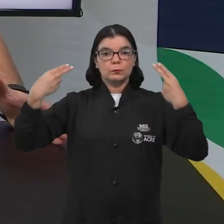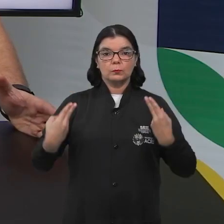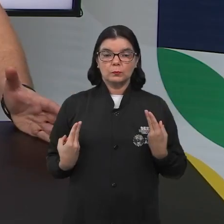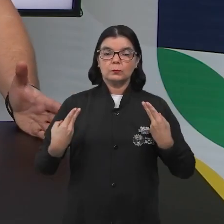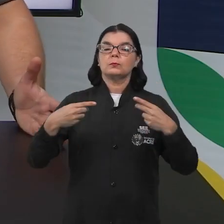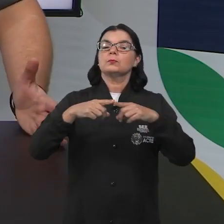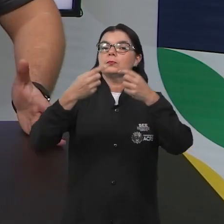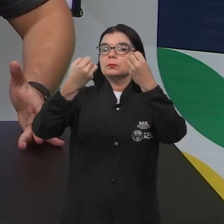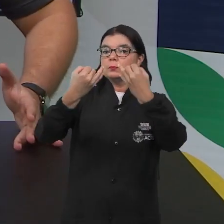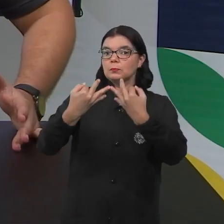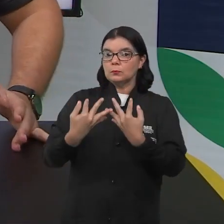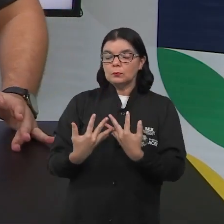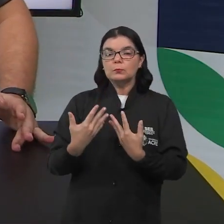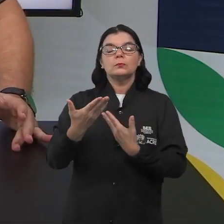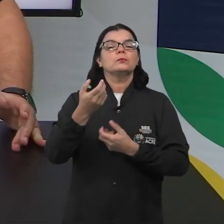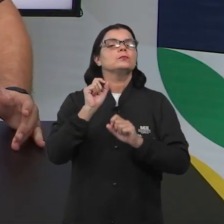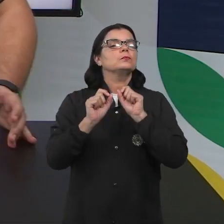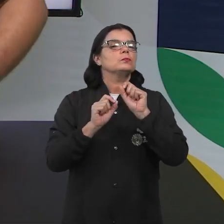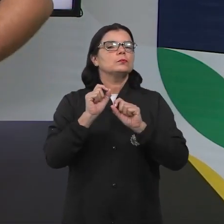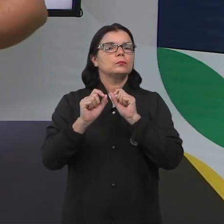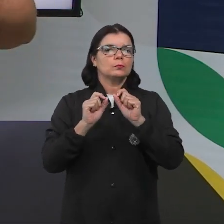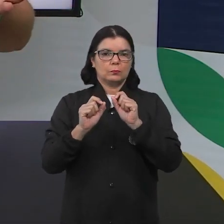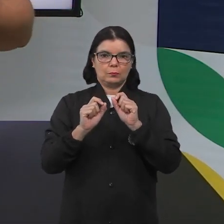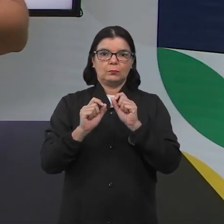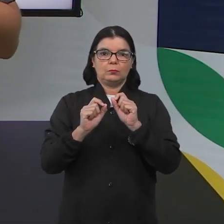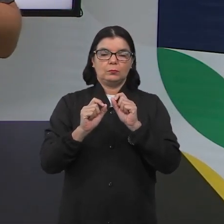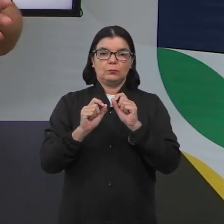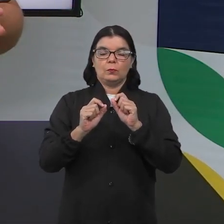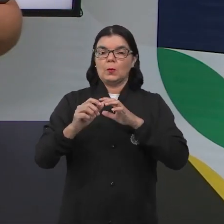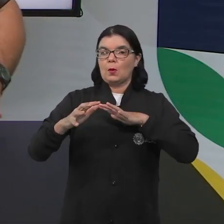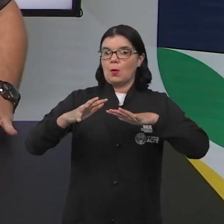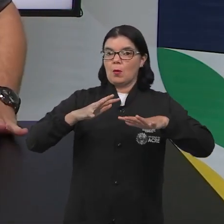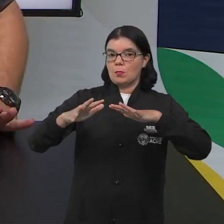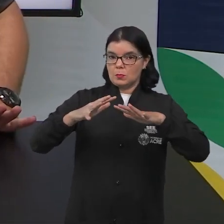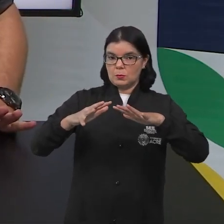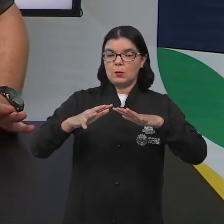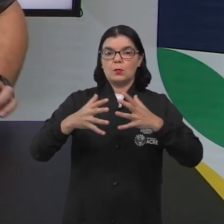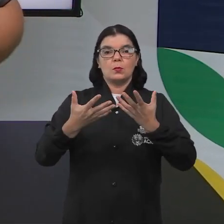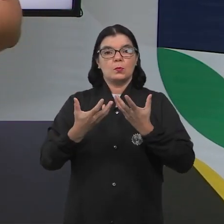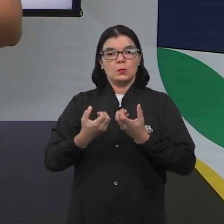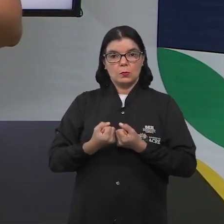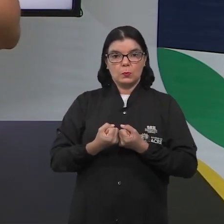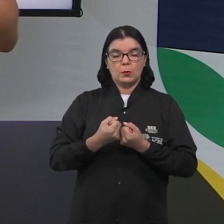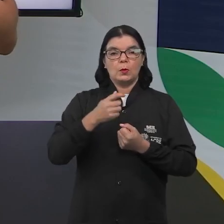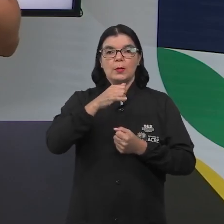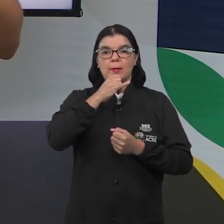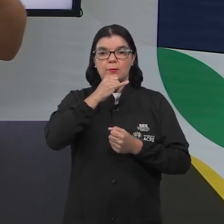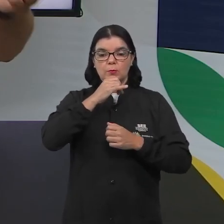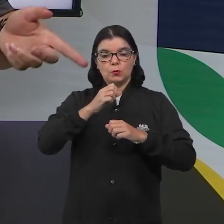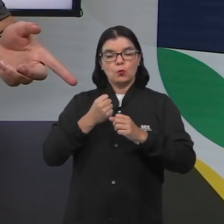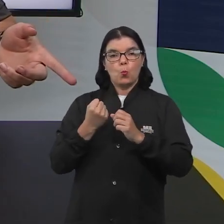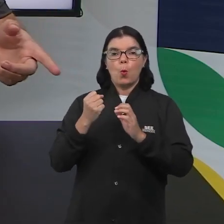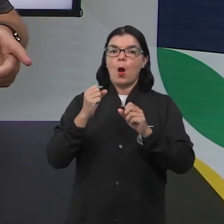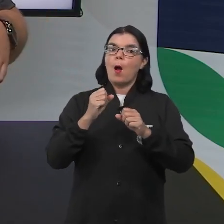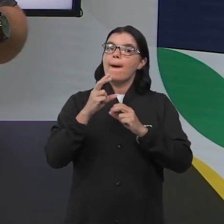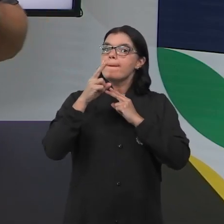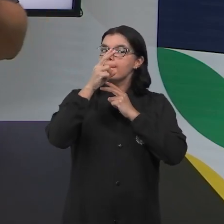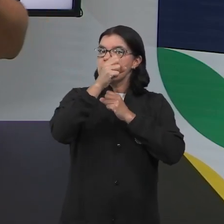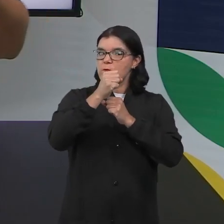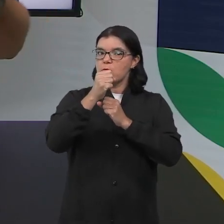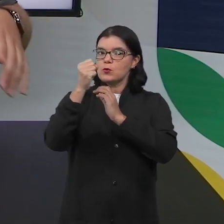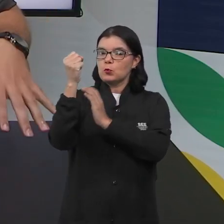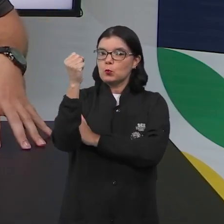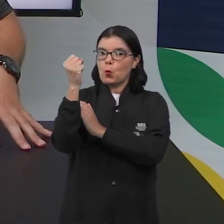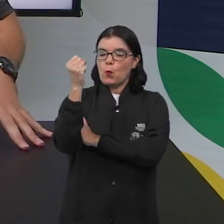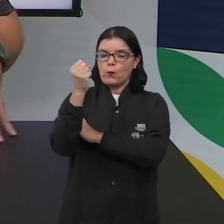relação a isso, ele está associando a questão de ação e reação. Olha que legal, quando a gente exerce então uma força sobre um